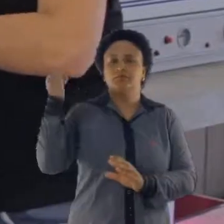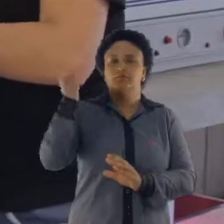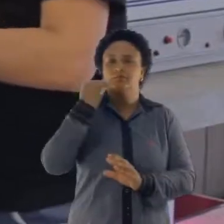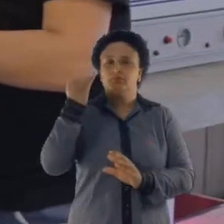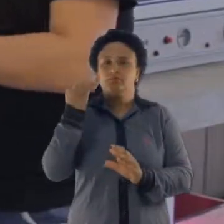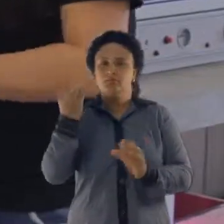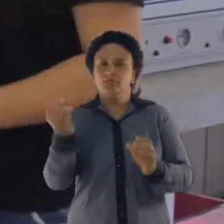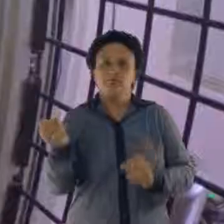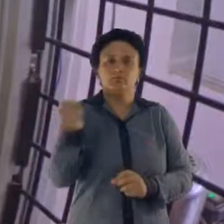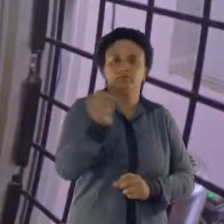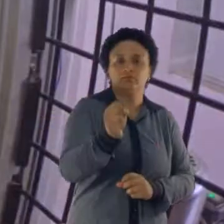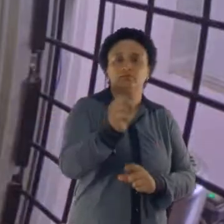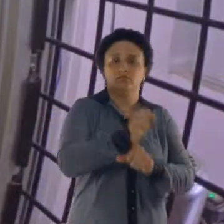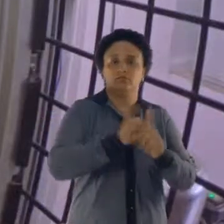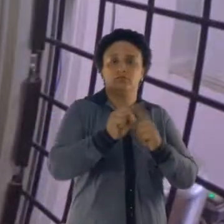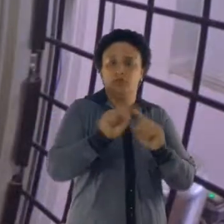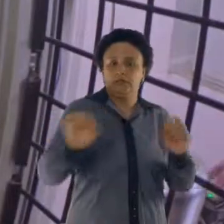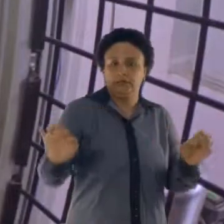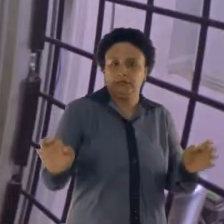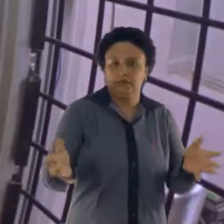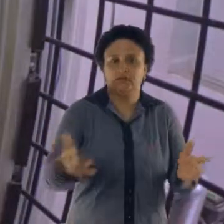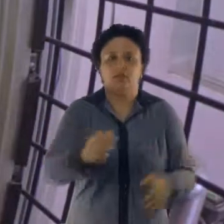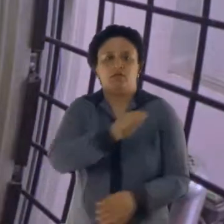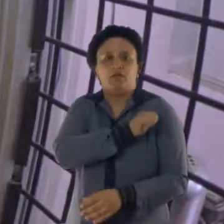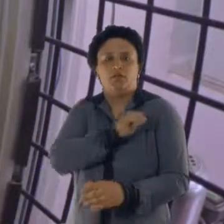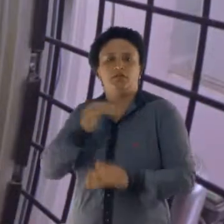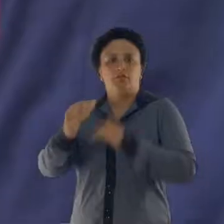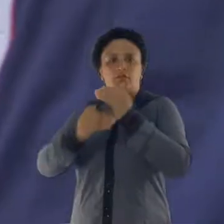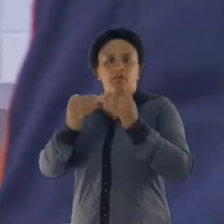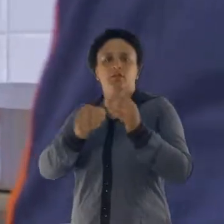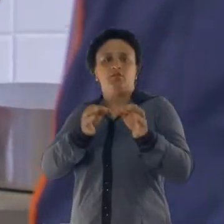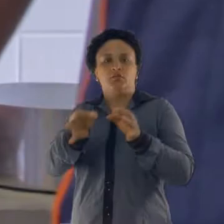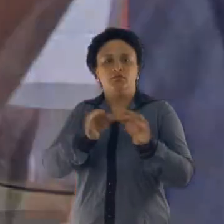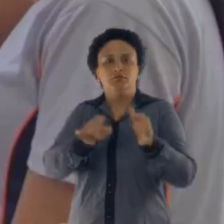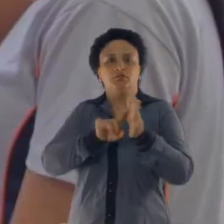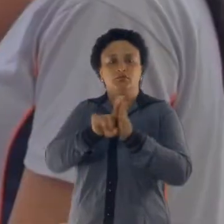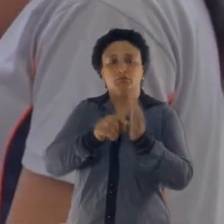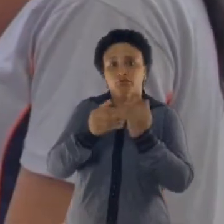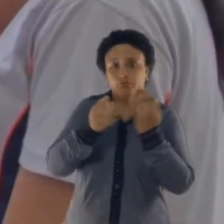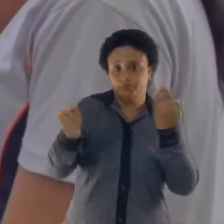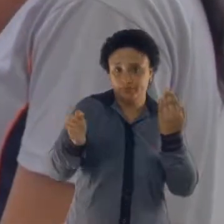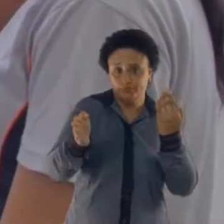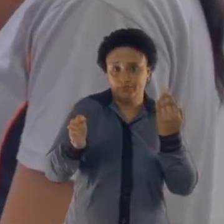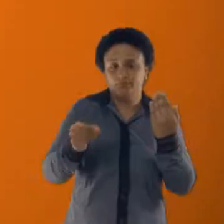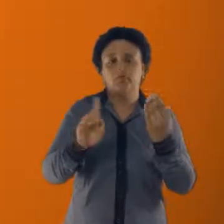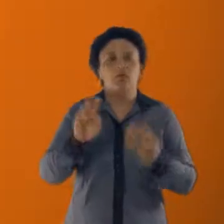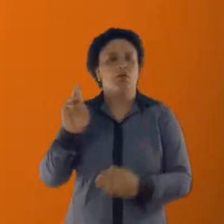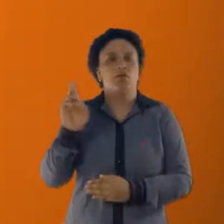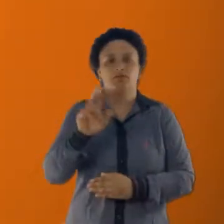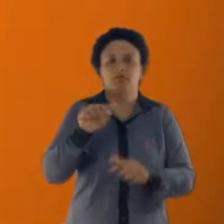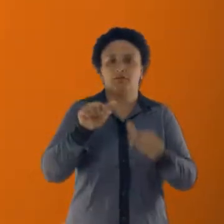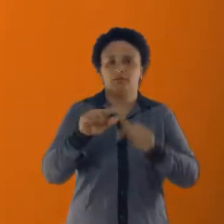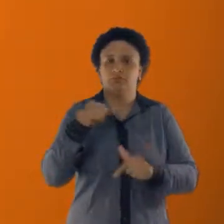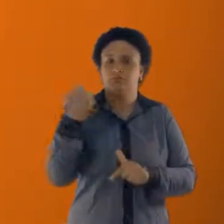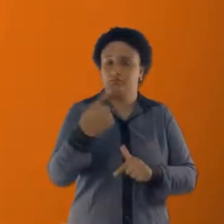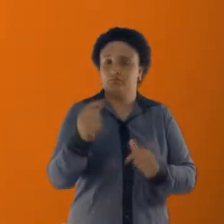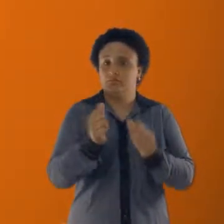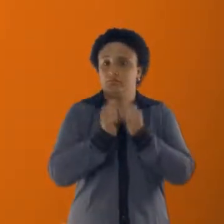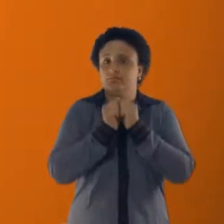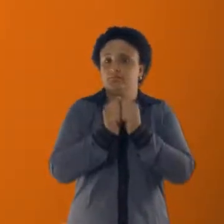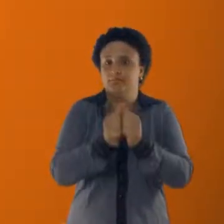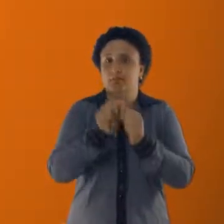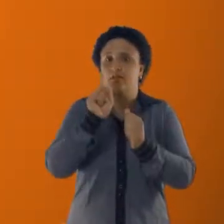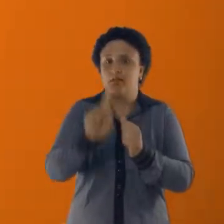importante função social e incentiva seus alunos a desenvolverem projetos de pesquisa e de extensão. O resultado do trabalho que nós